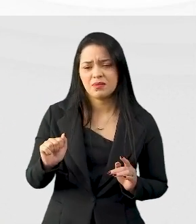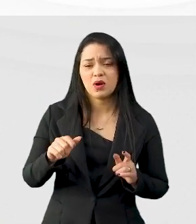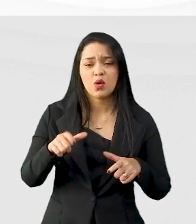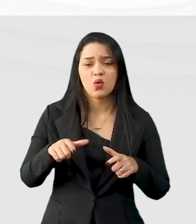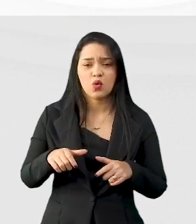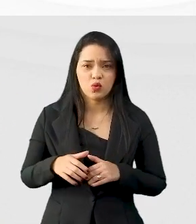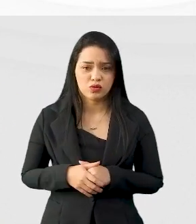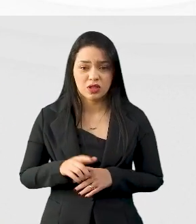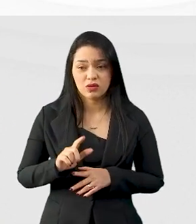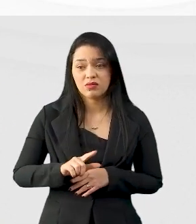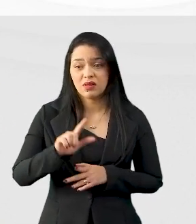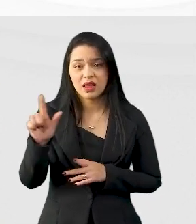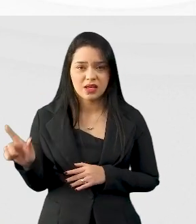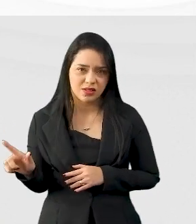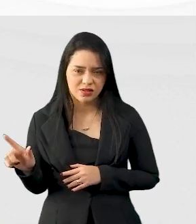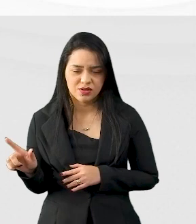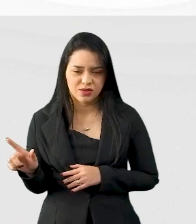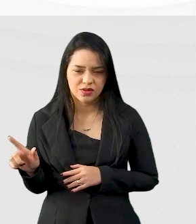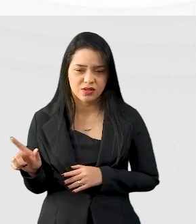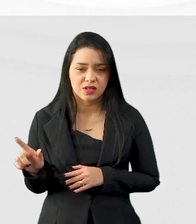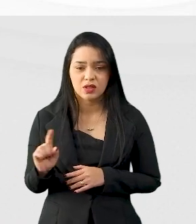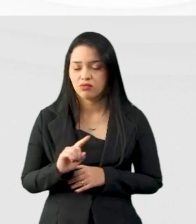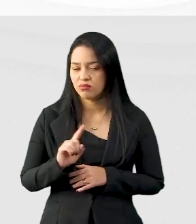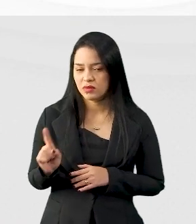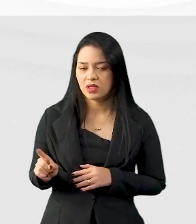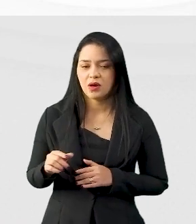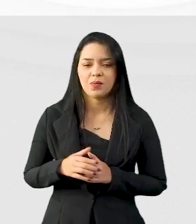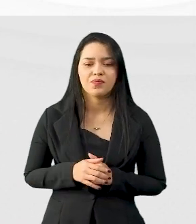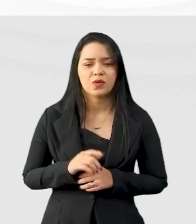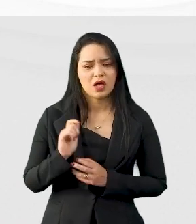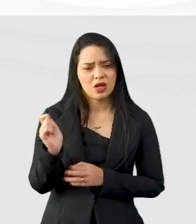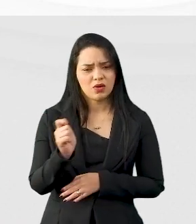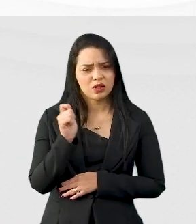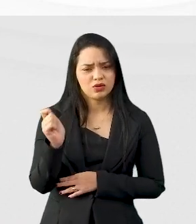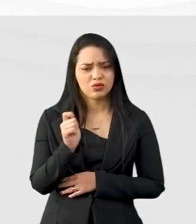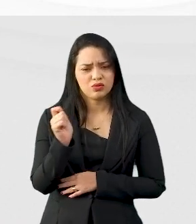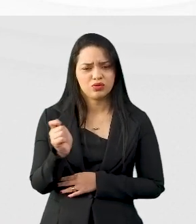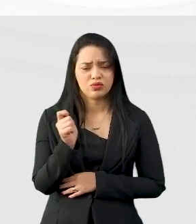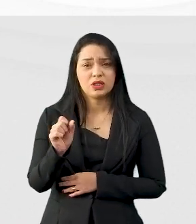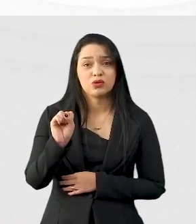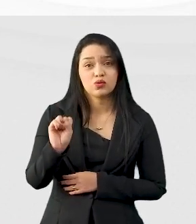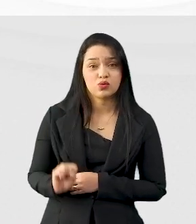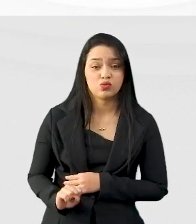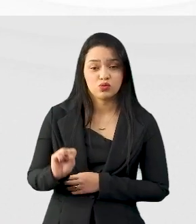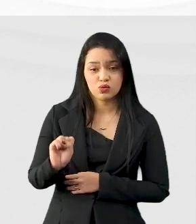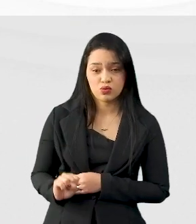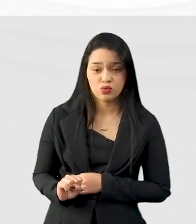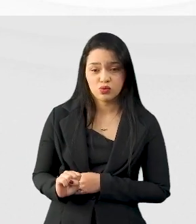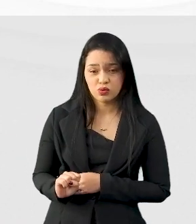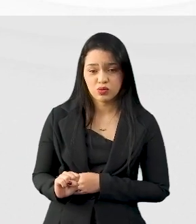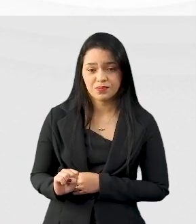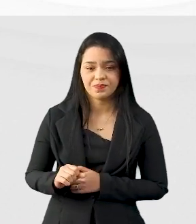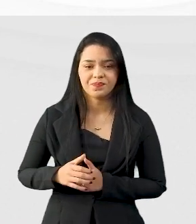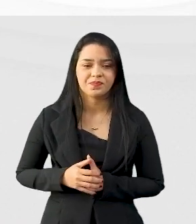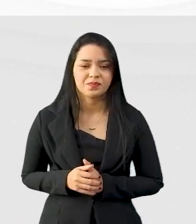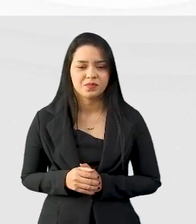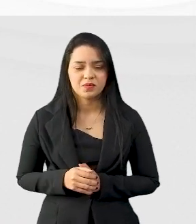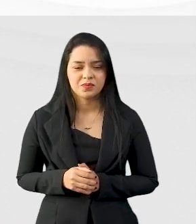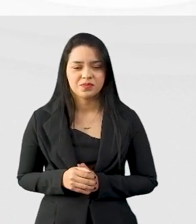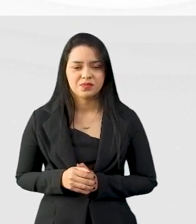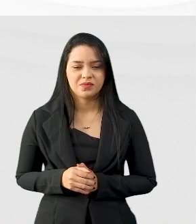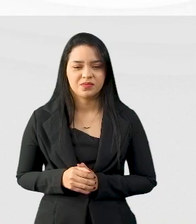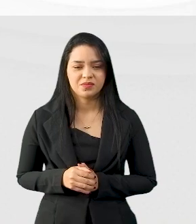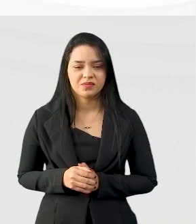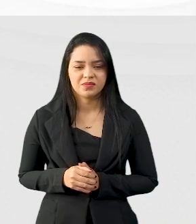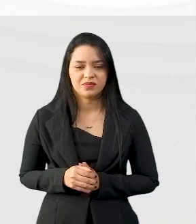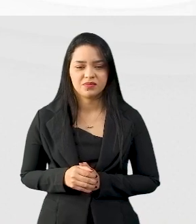no hemisfério leste, então a Paraíba também não é. Rio Grande do Sul, ele está situado onde? Está situado no sul, então também já